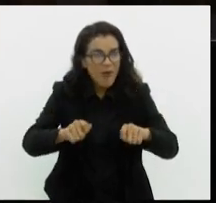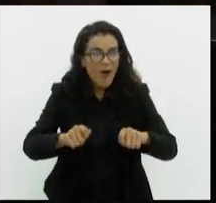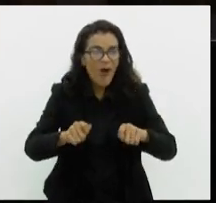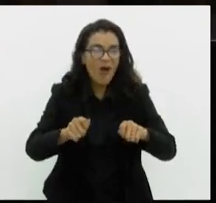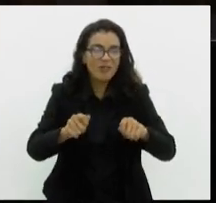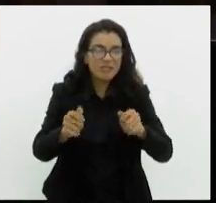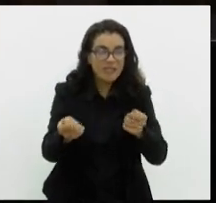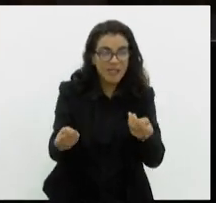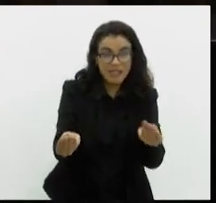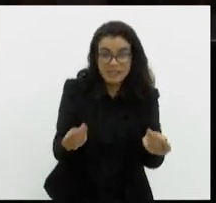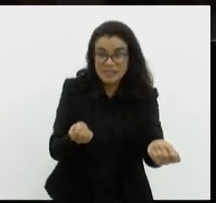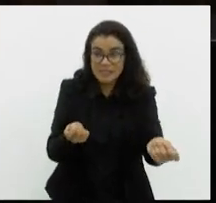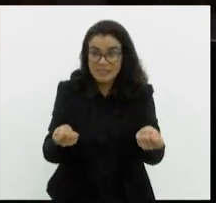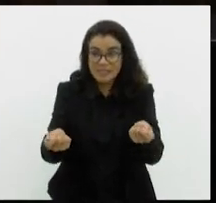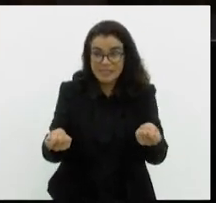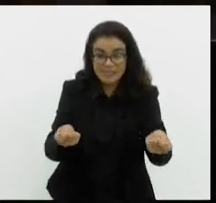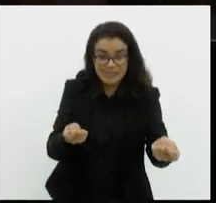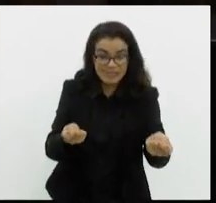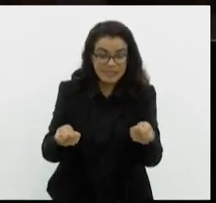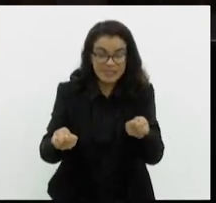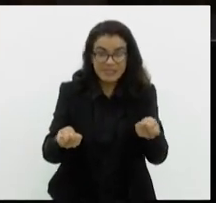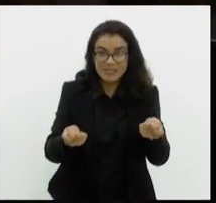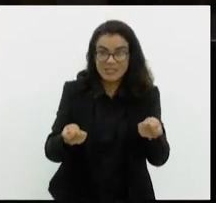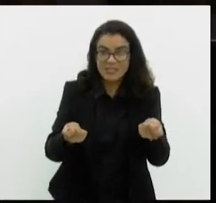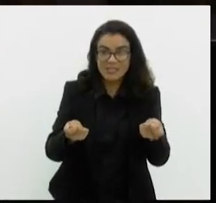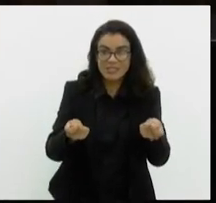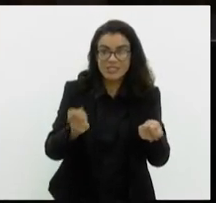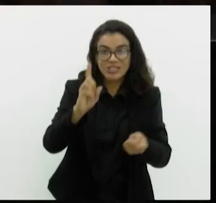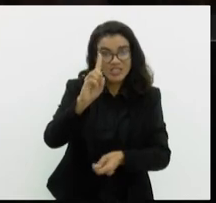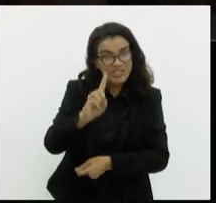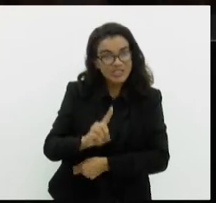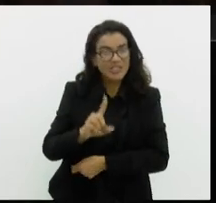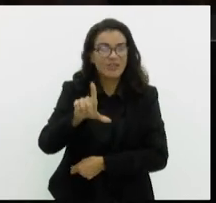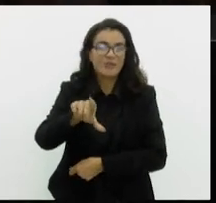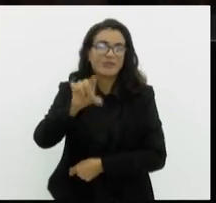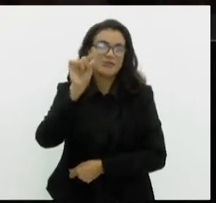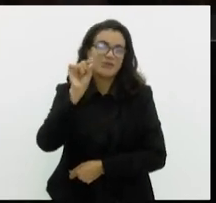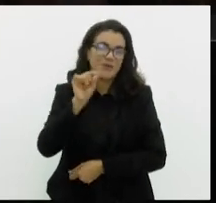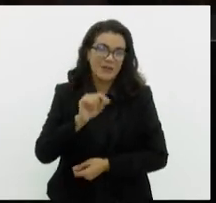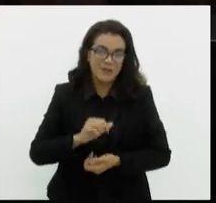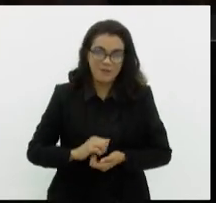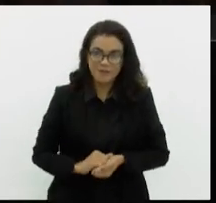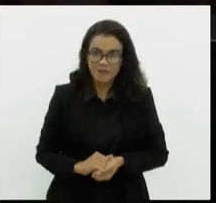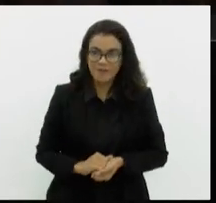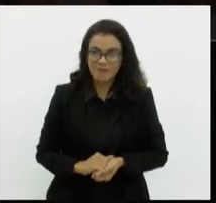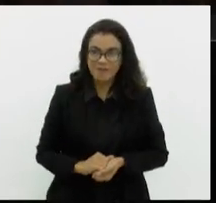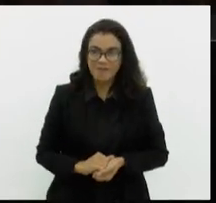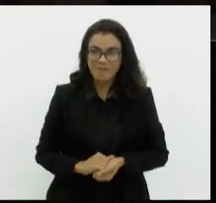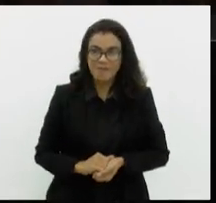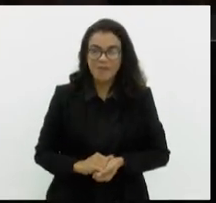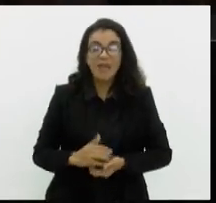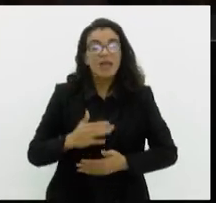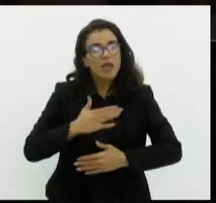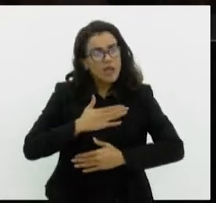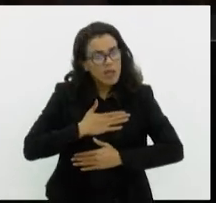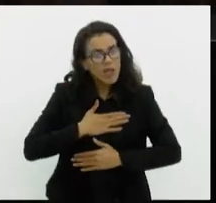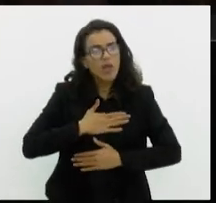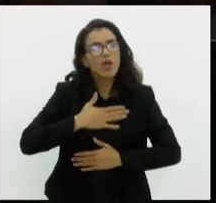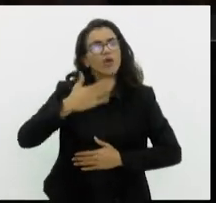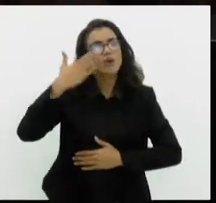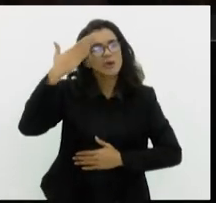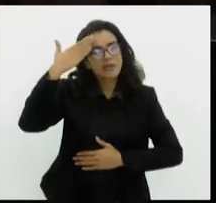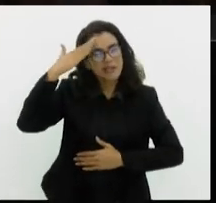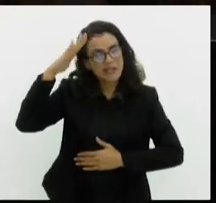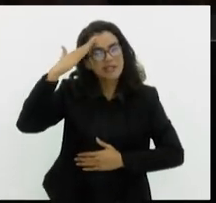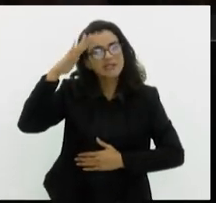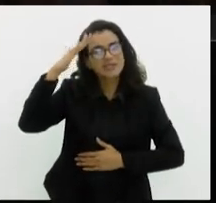se você tiver o direito de escolha. E eu entendi muito,